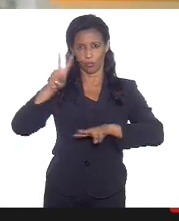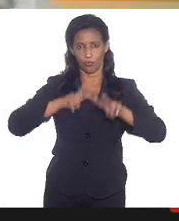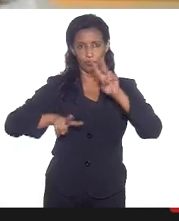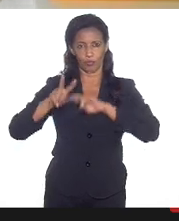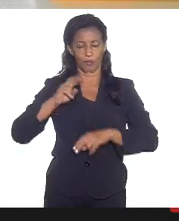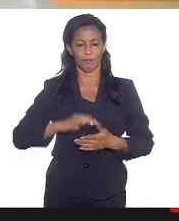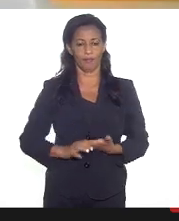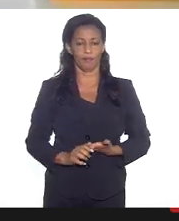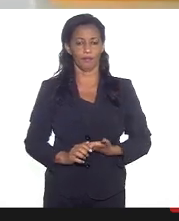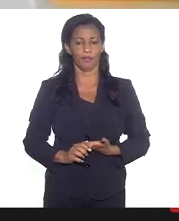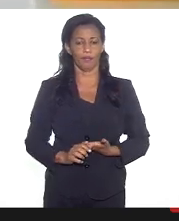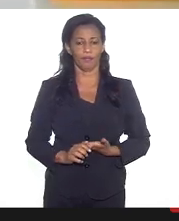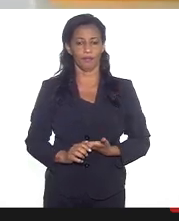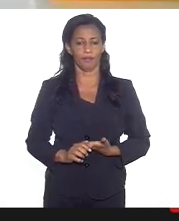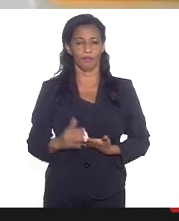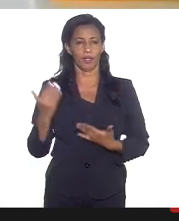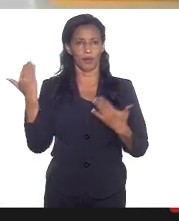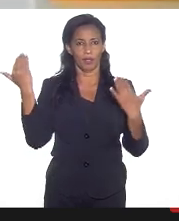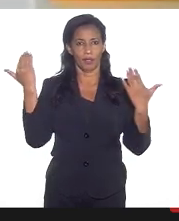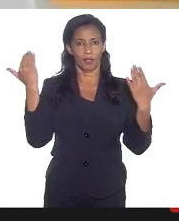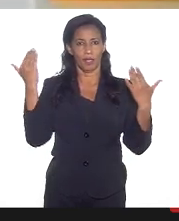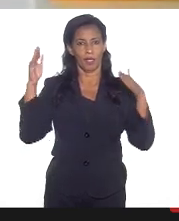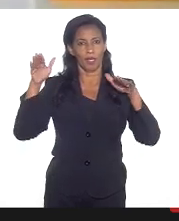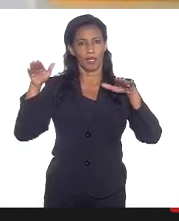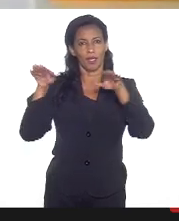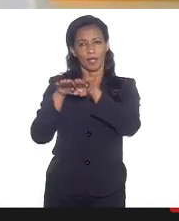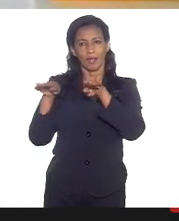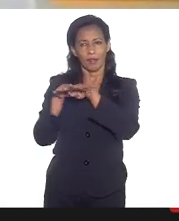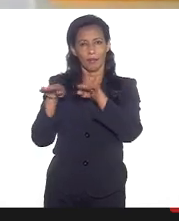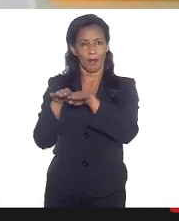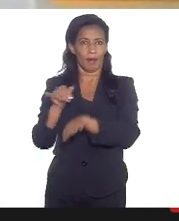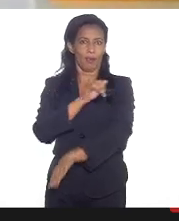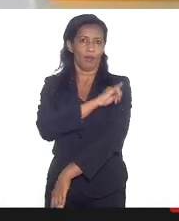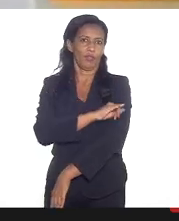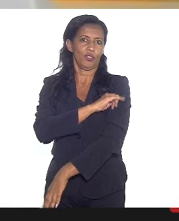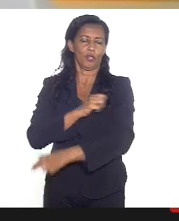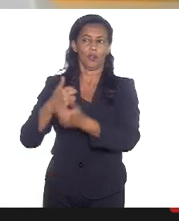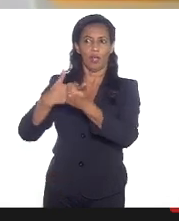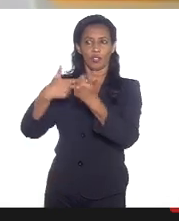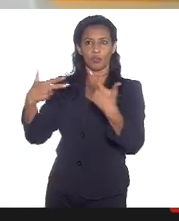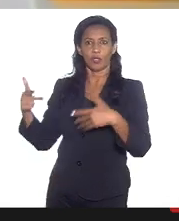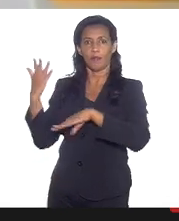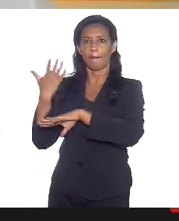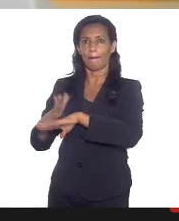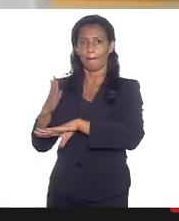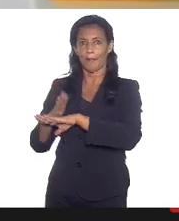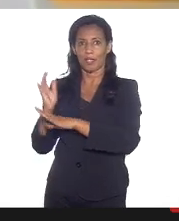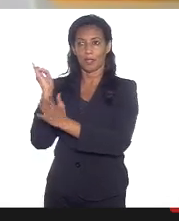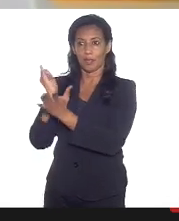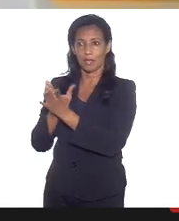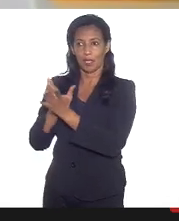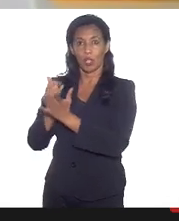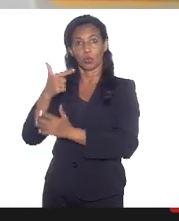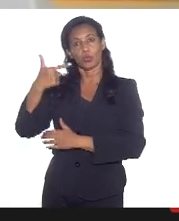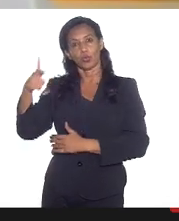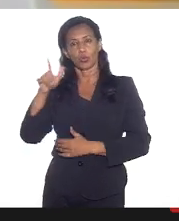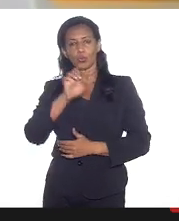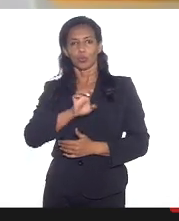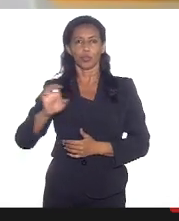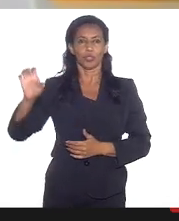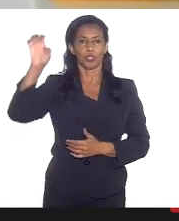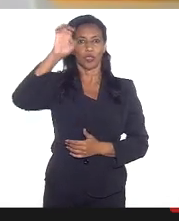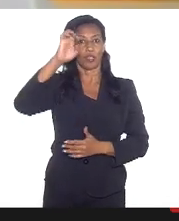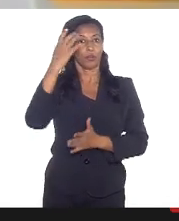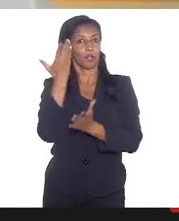IBP, equiparar o Rio de Janeiro às melhores práticas tributárias dos outros estados, para